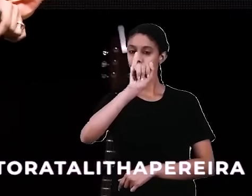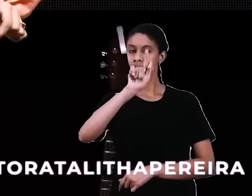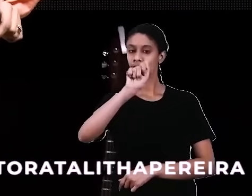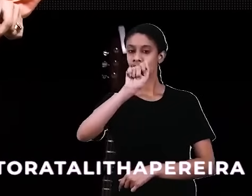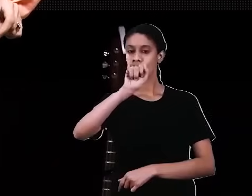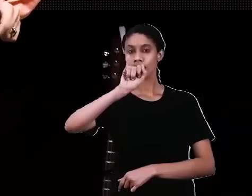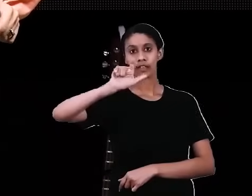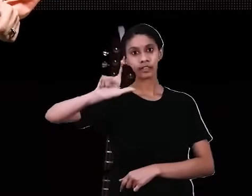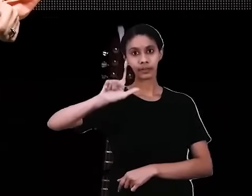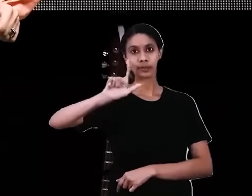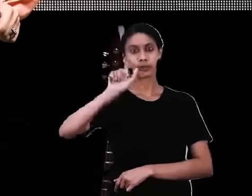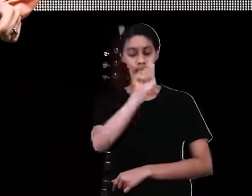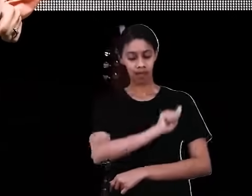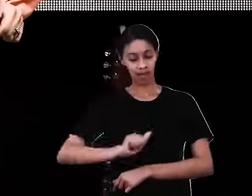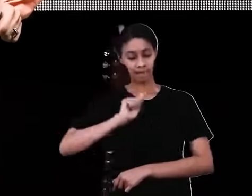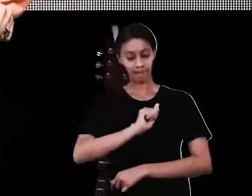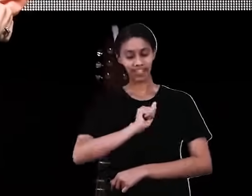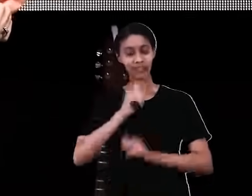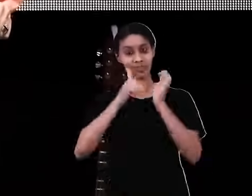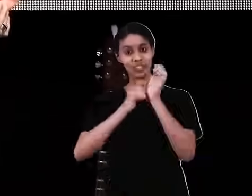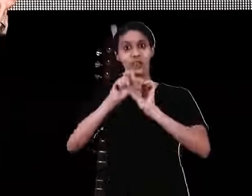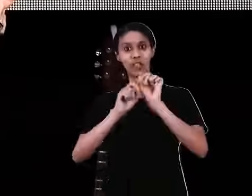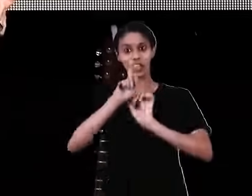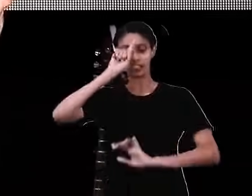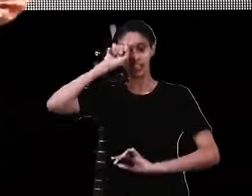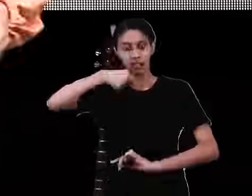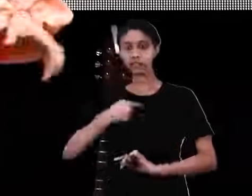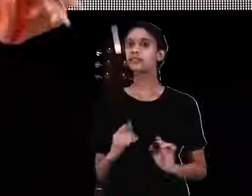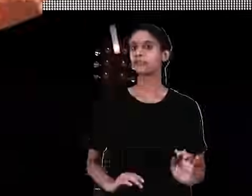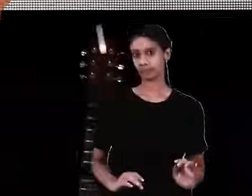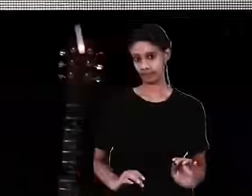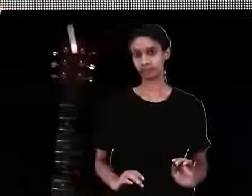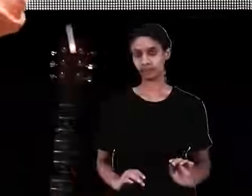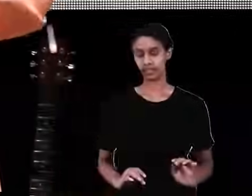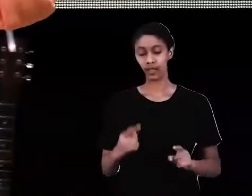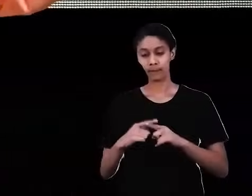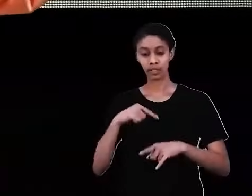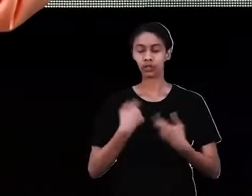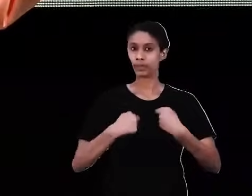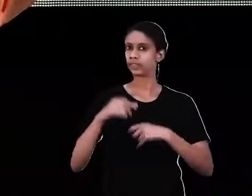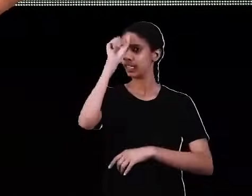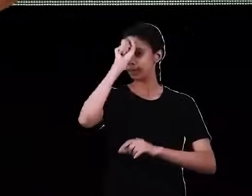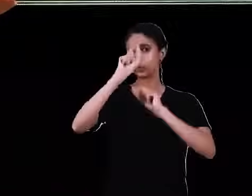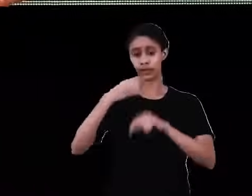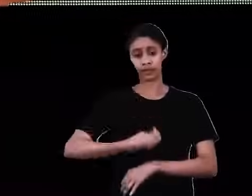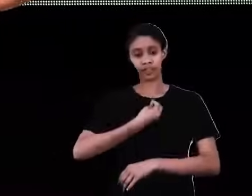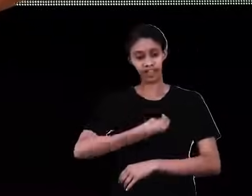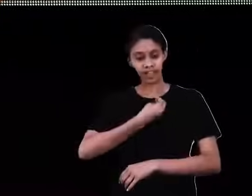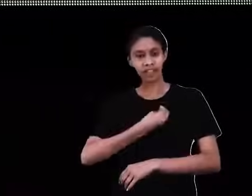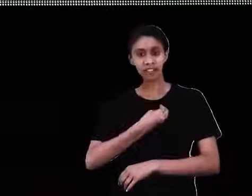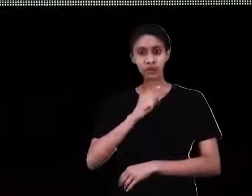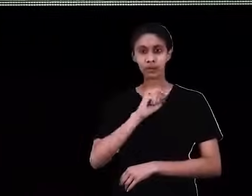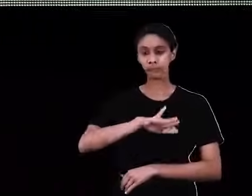de governar a si mesma. Sabe por que todo mundo vai ter que aprender essa aula na vida? Eu preciso te dizer, a vida da gente é uma